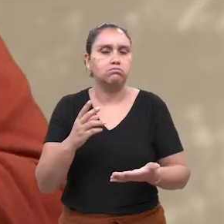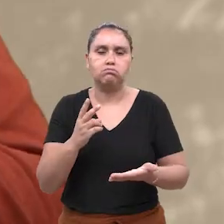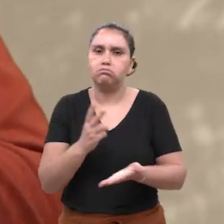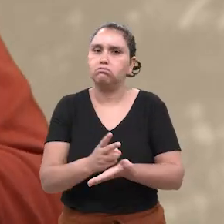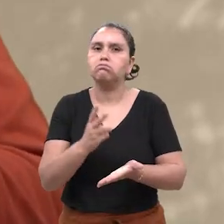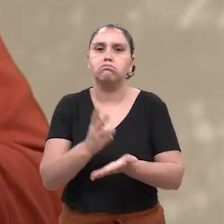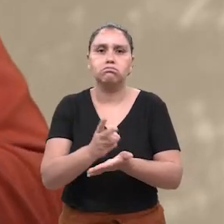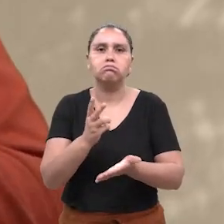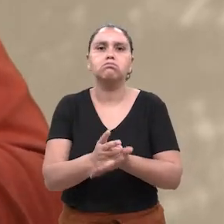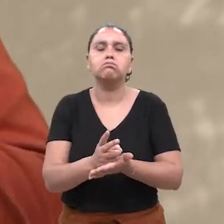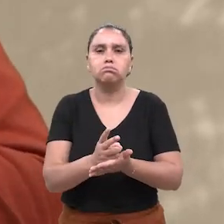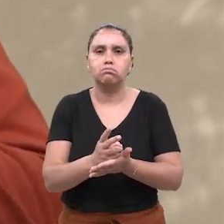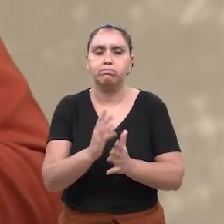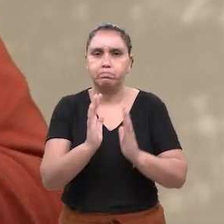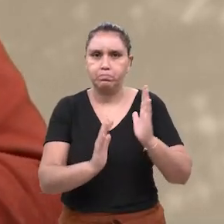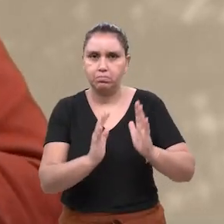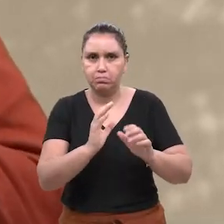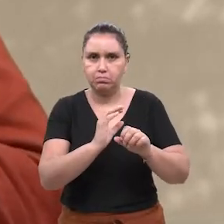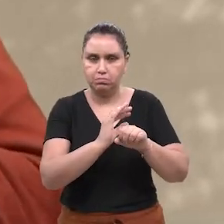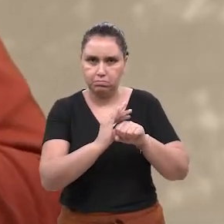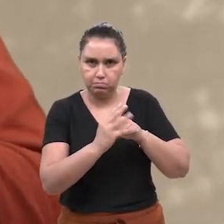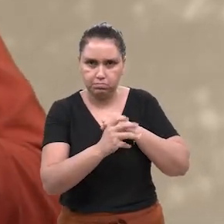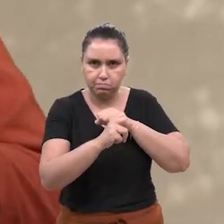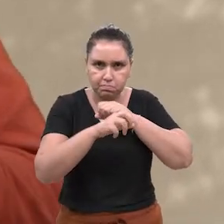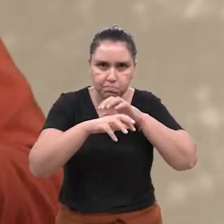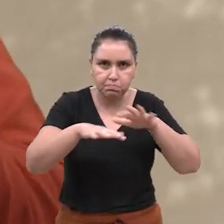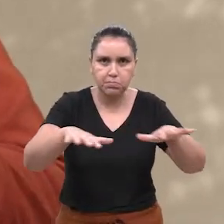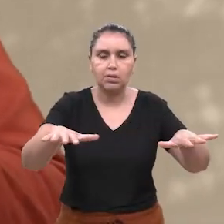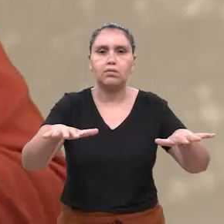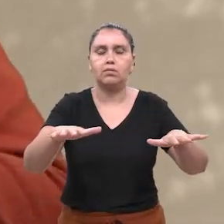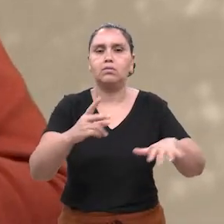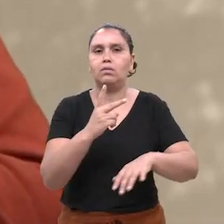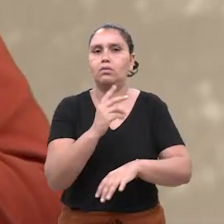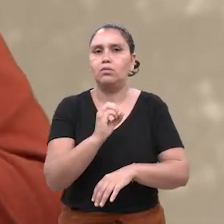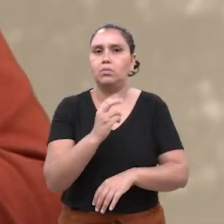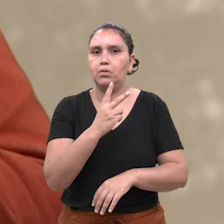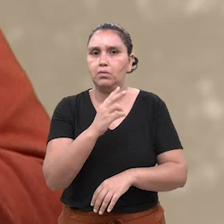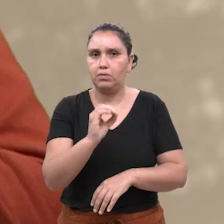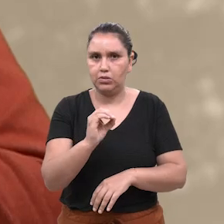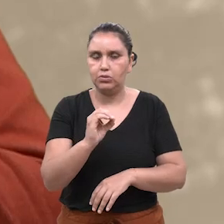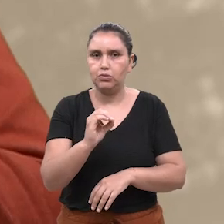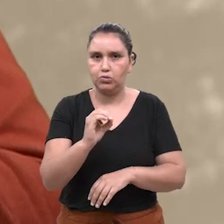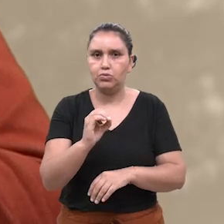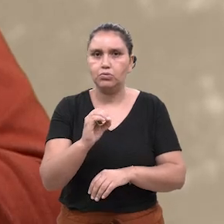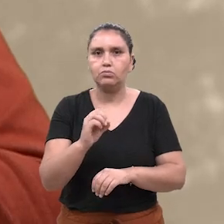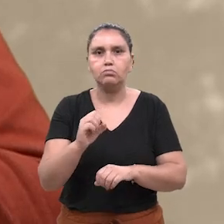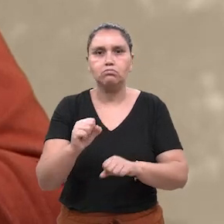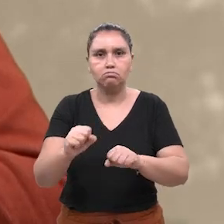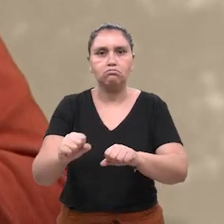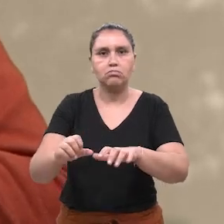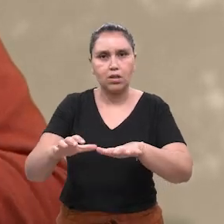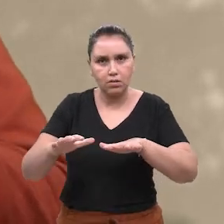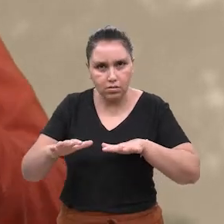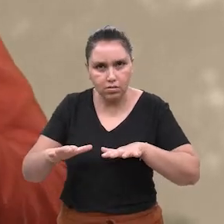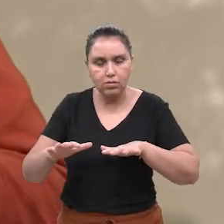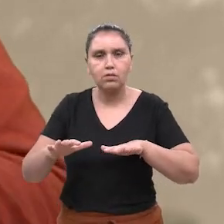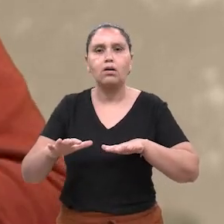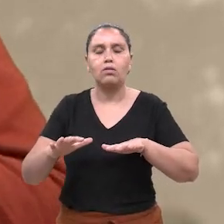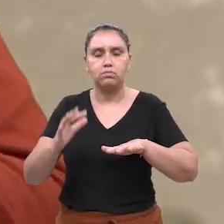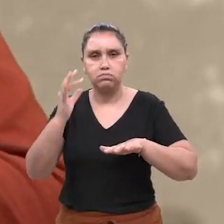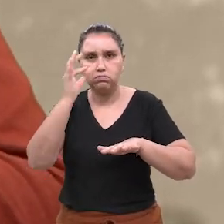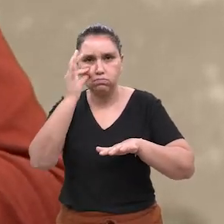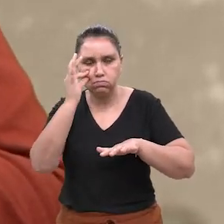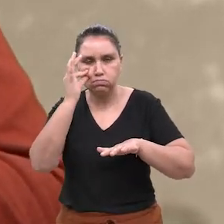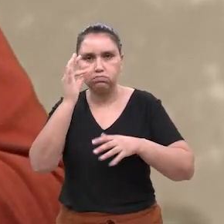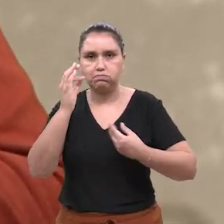vereadores, mas mantemos todo o período pandêmico, né, do ano de 2020, nós mantemos a Câmara funcionando com as